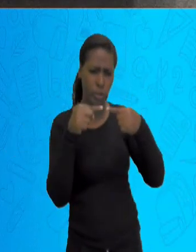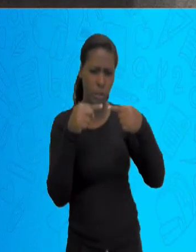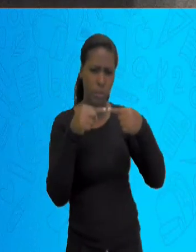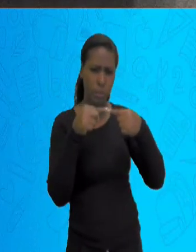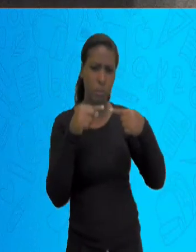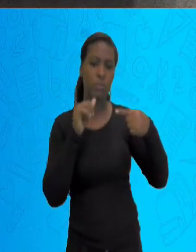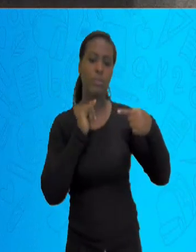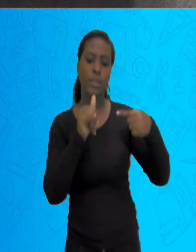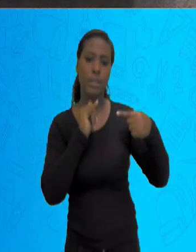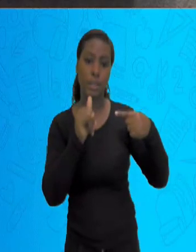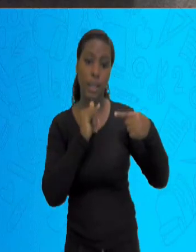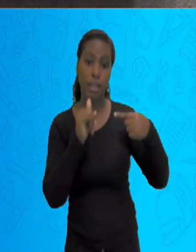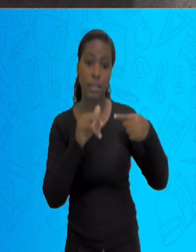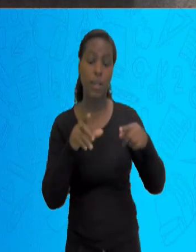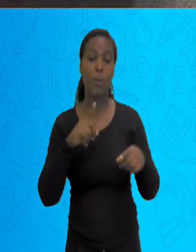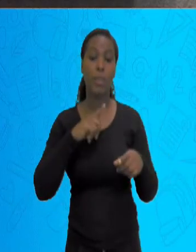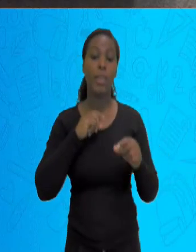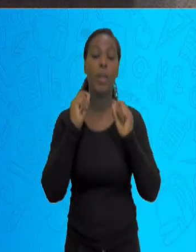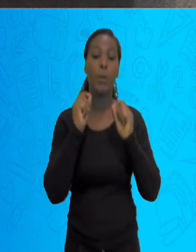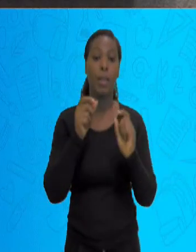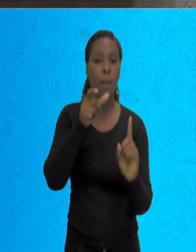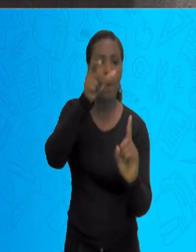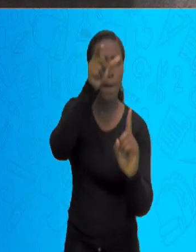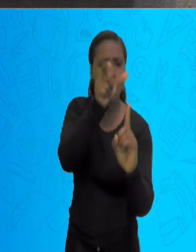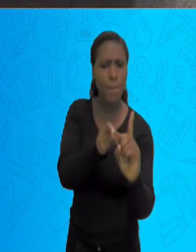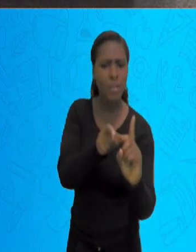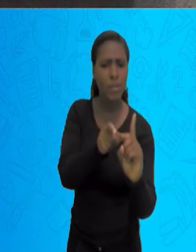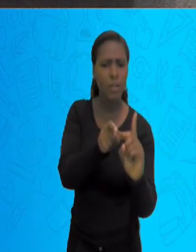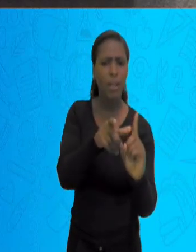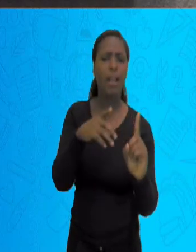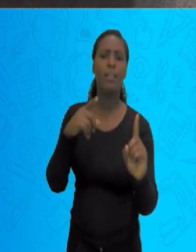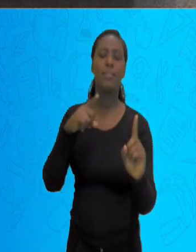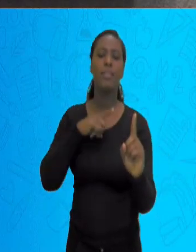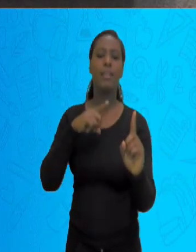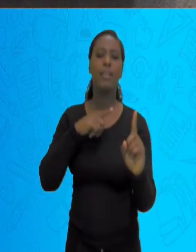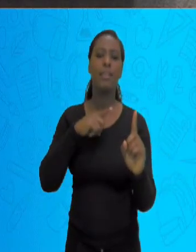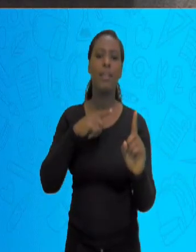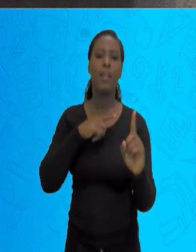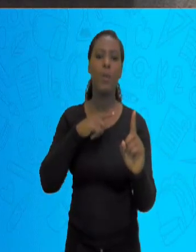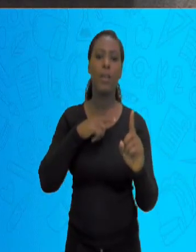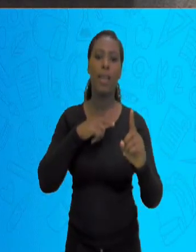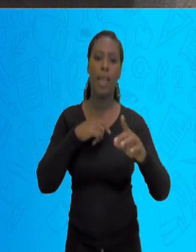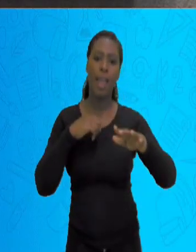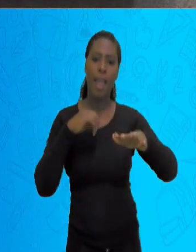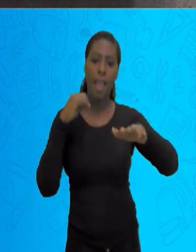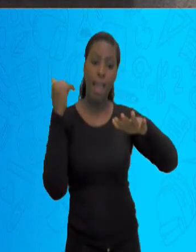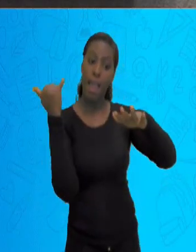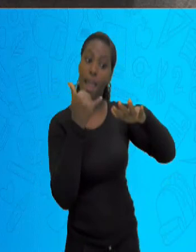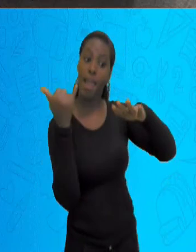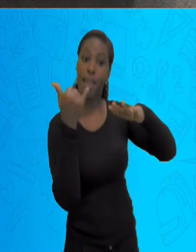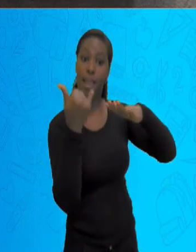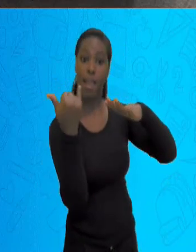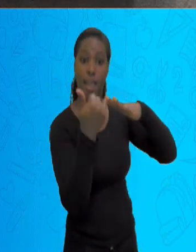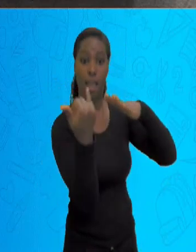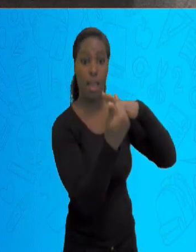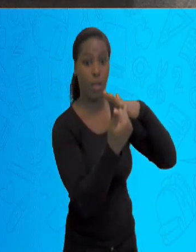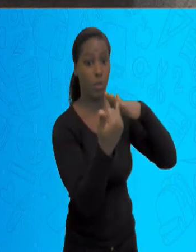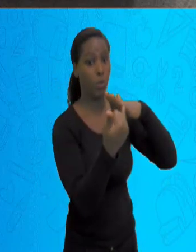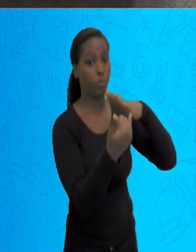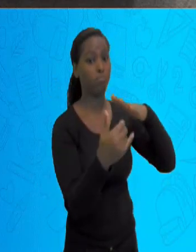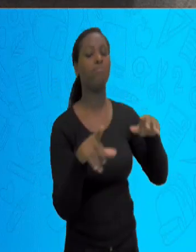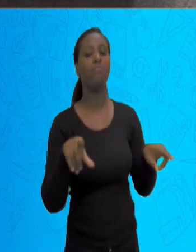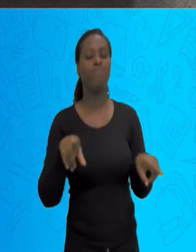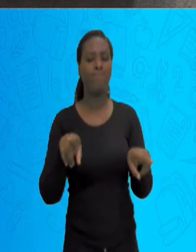eu tenho um enredo, eu tenho um tempo e um espaço. E é possível a gente perceber todas